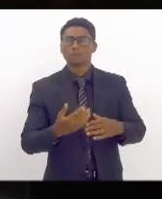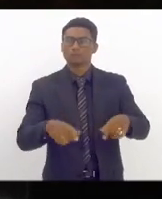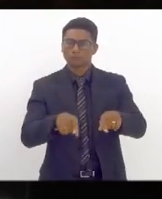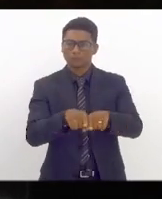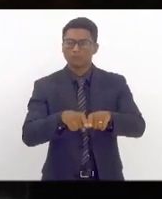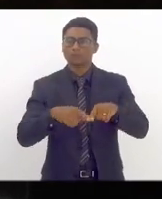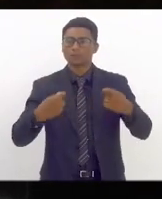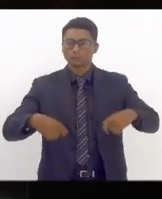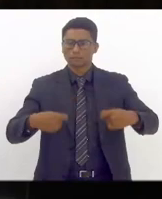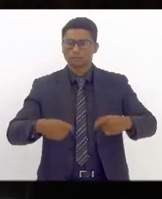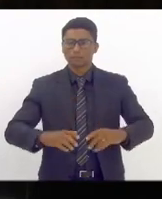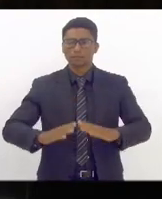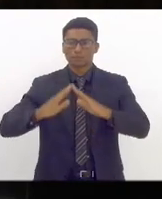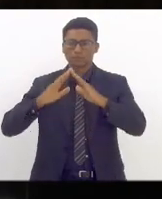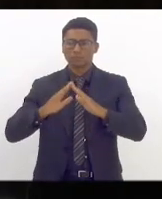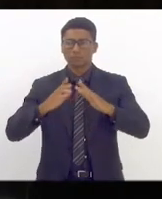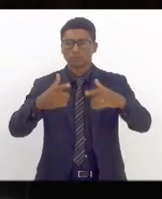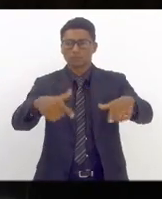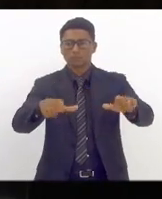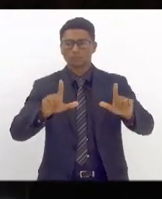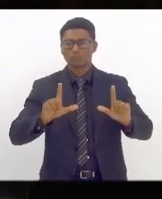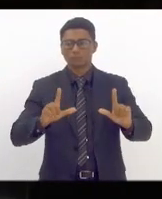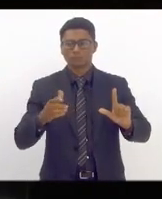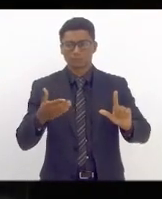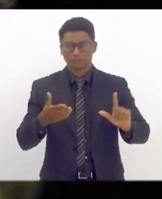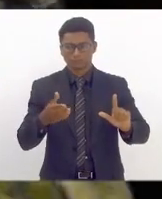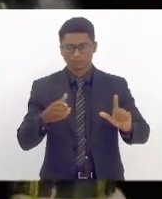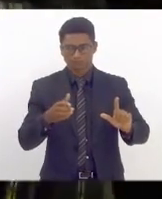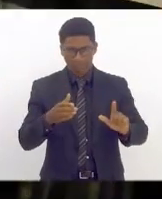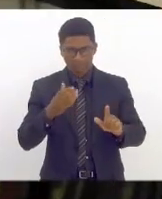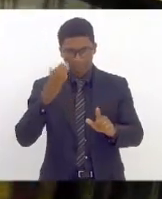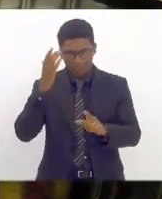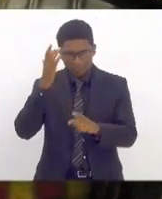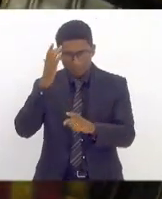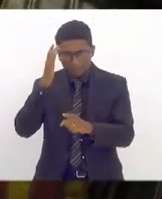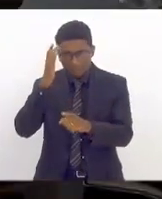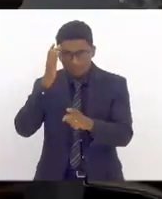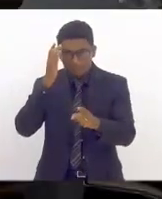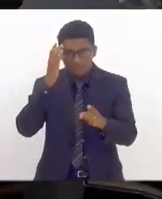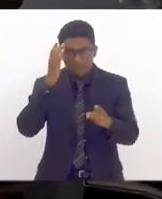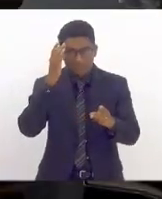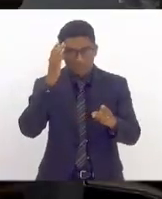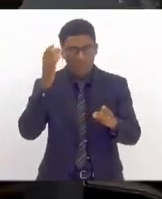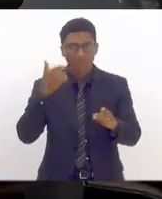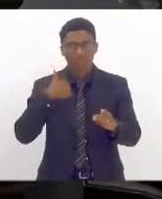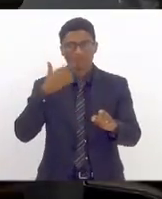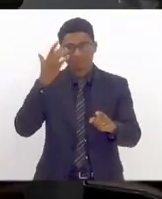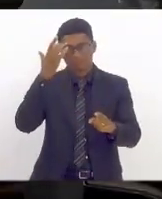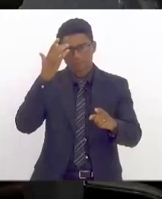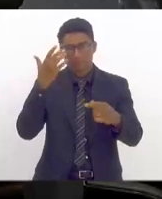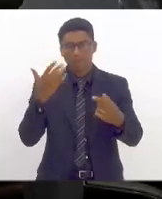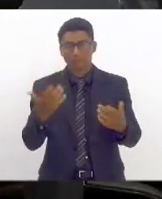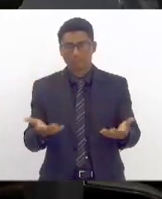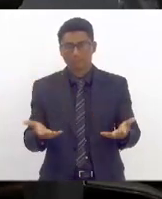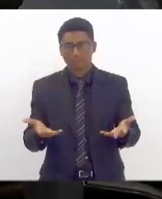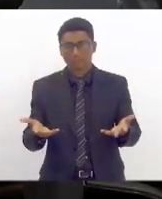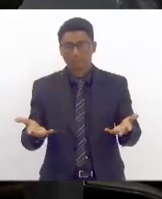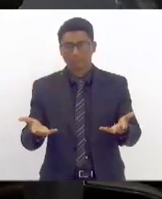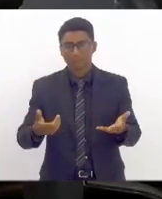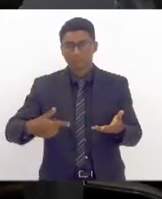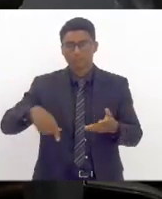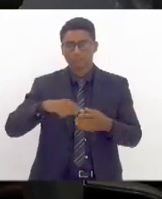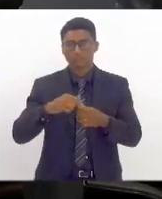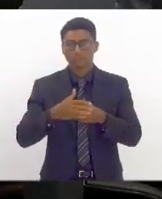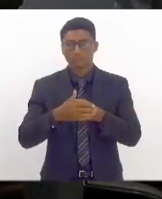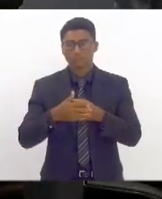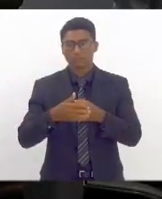também o seu próprio diploma e você não acha ou não gente ai eu acho então a gente fez um carinho aqui de